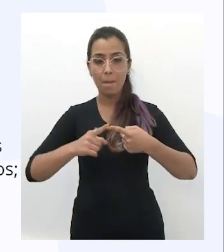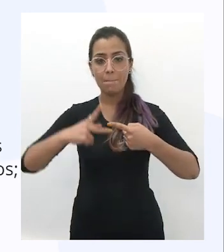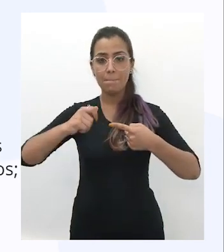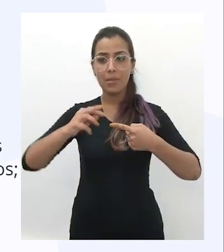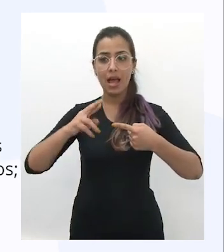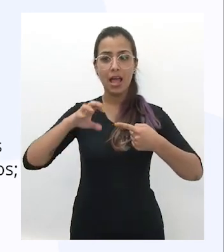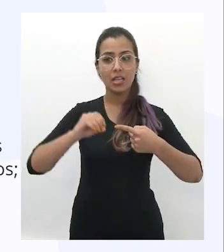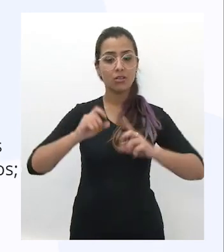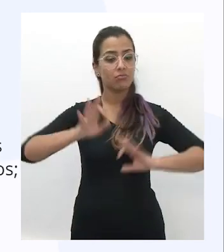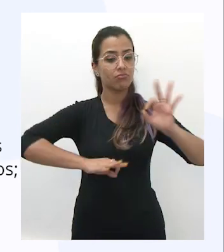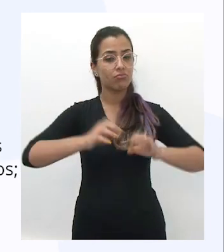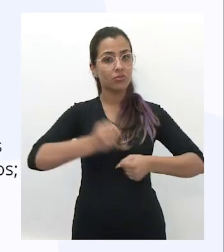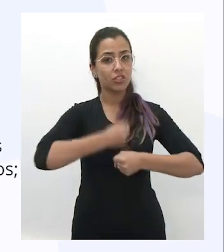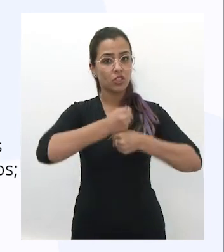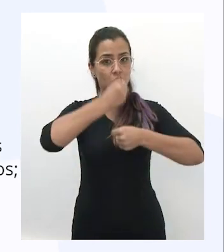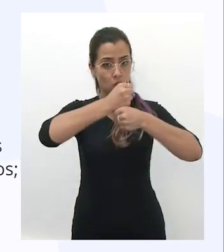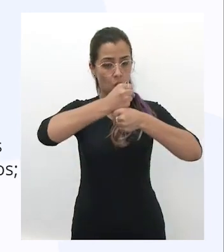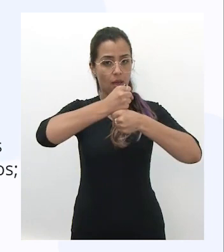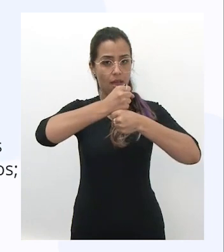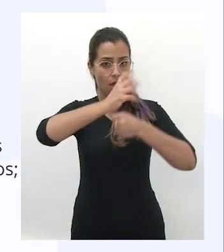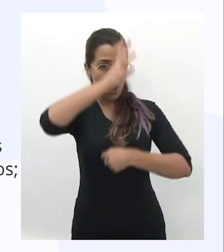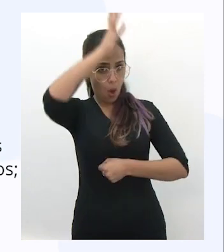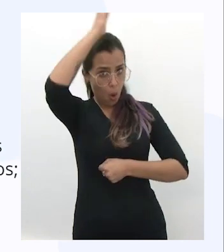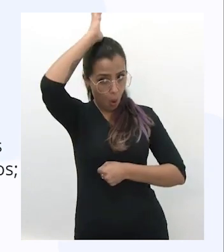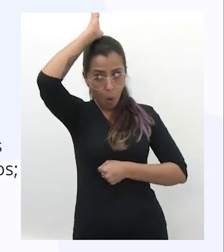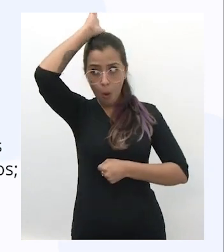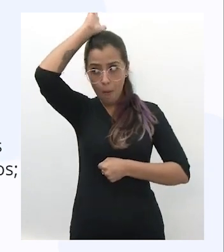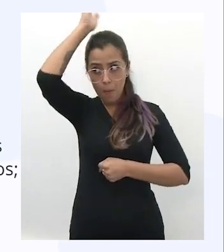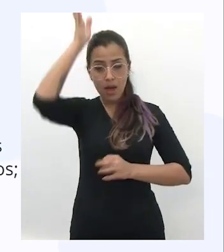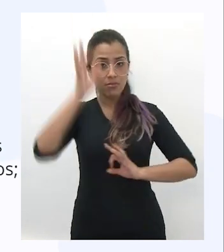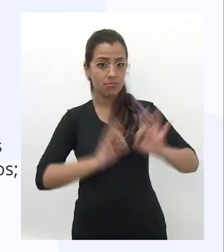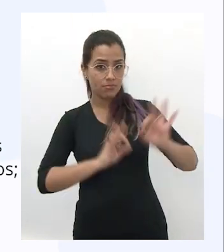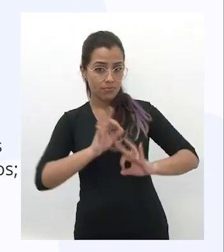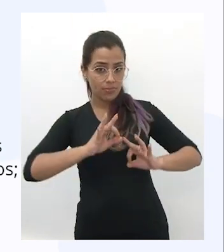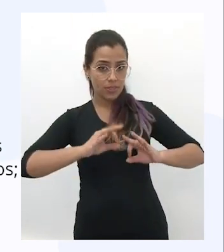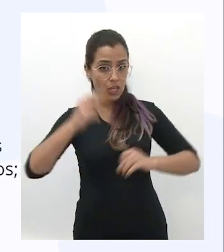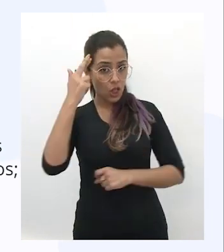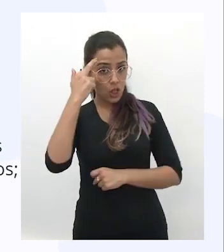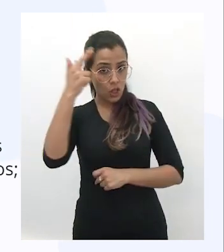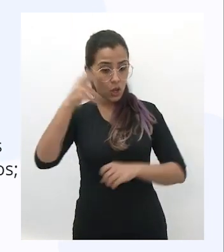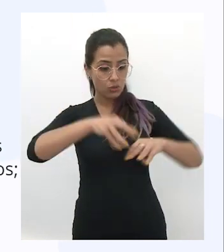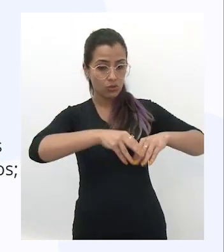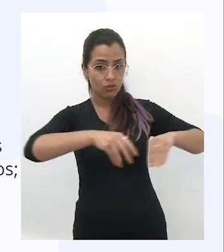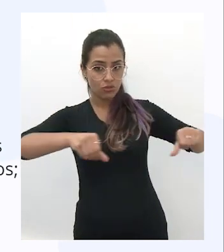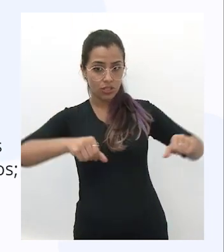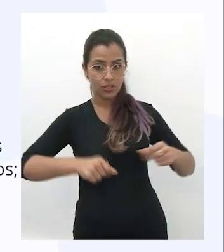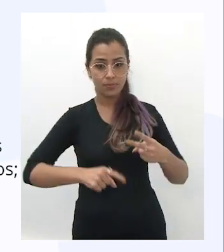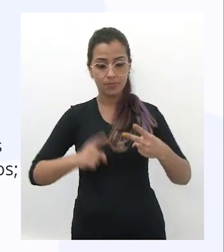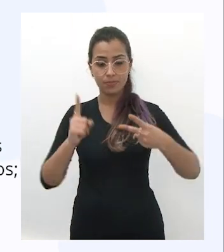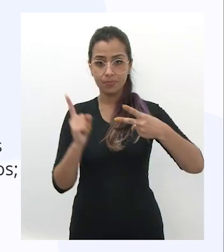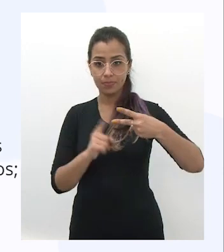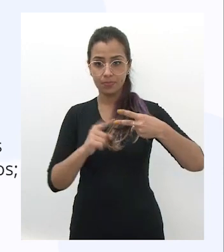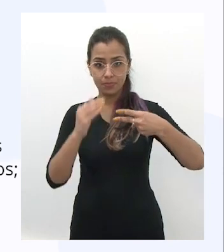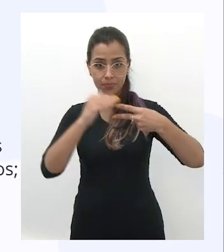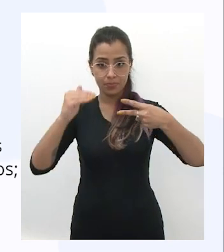de Roma e seus descendentes, né, os eupátridas, nobres e proprietários de terra. Na sequência nós temos os plebeus. Quem